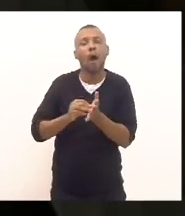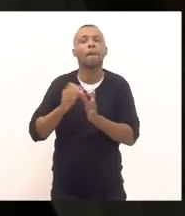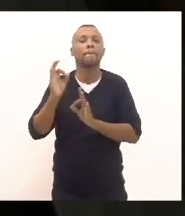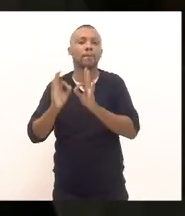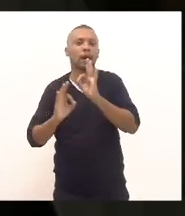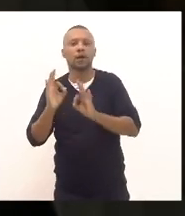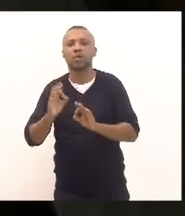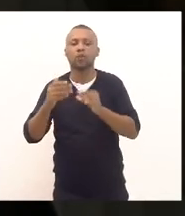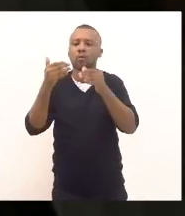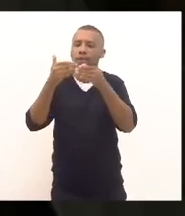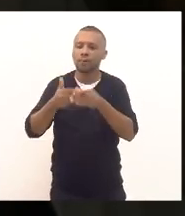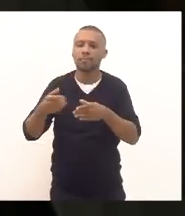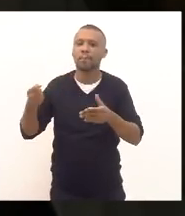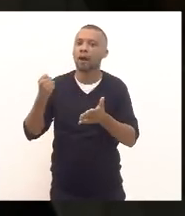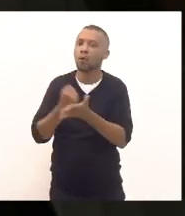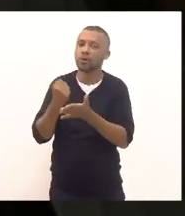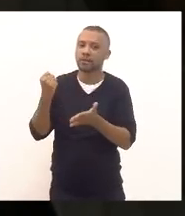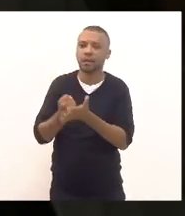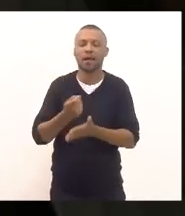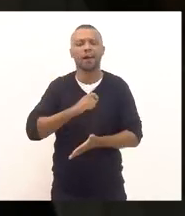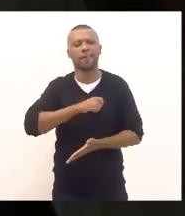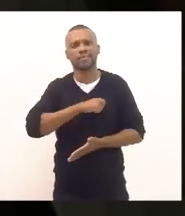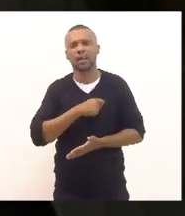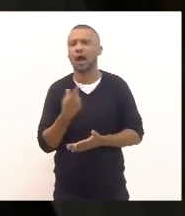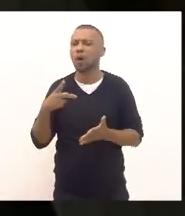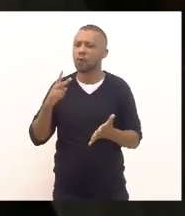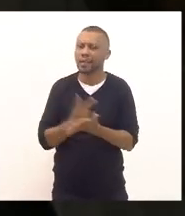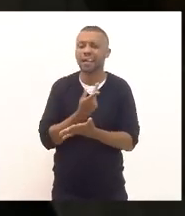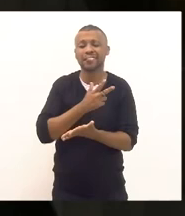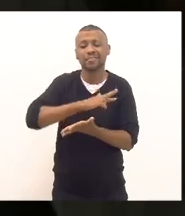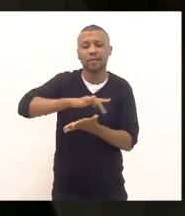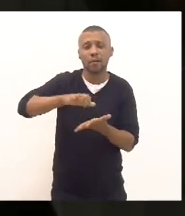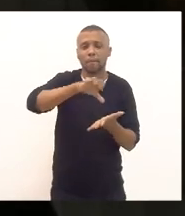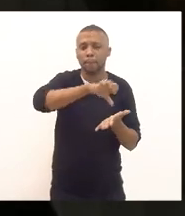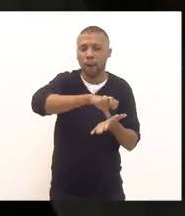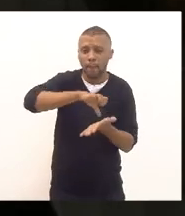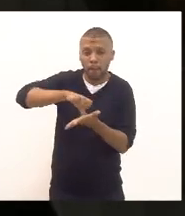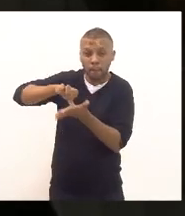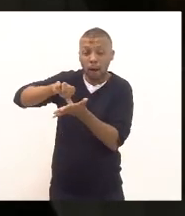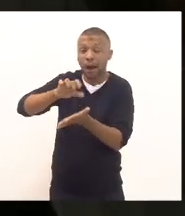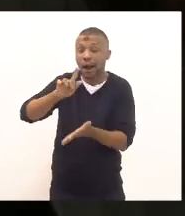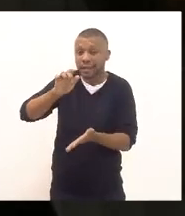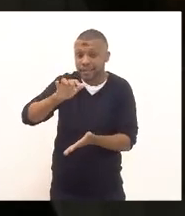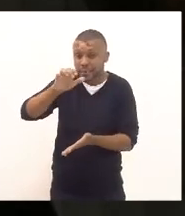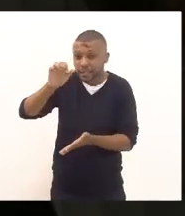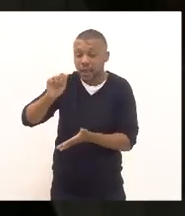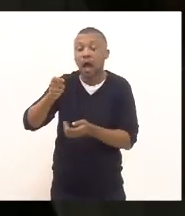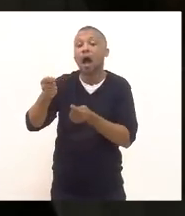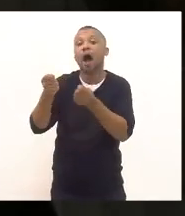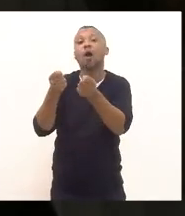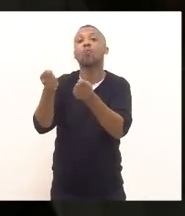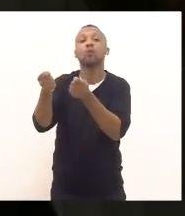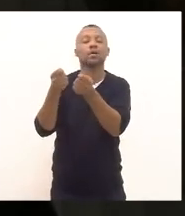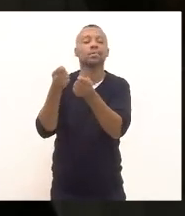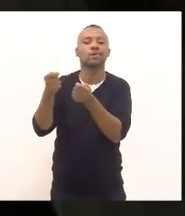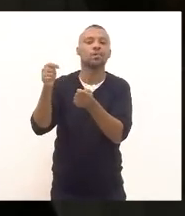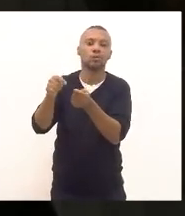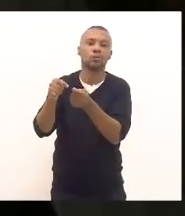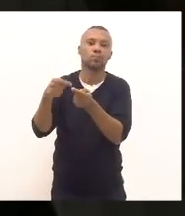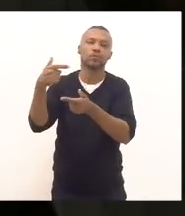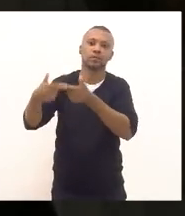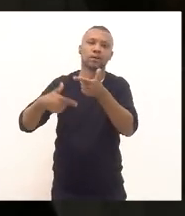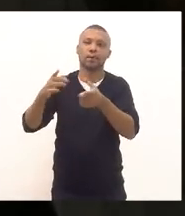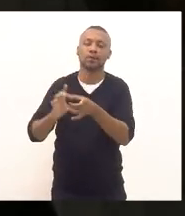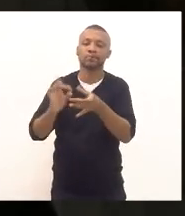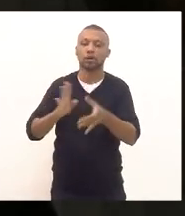concurso para botar fiscais Então é assim na Gênese é assim na agetransp é assim na NP da regulação a regulação do serviço